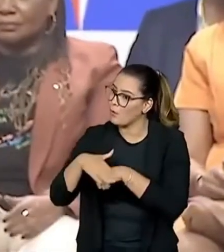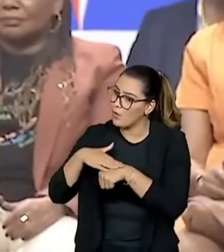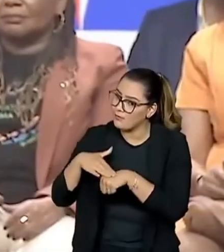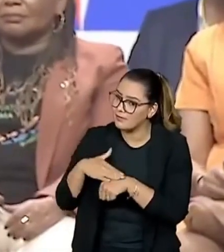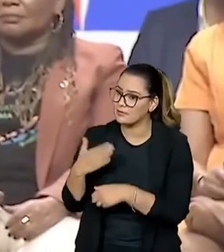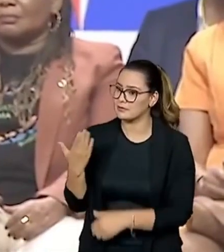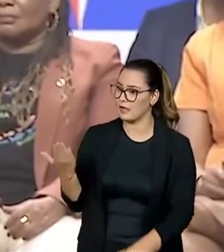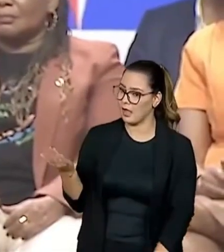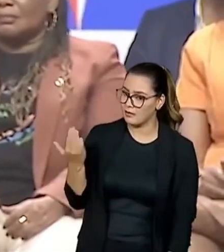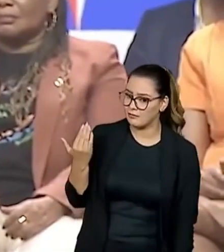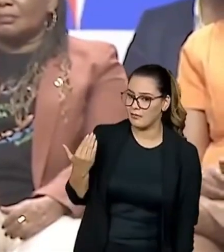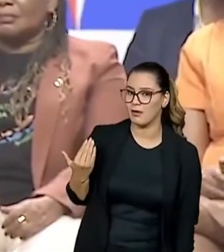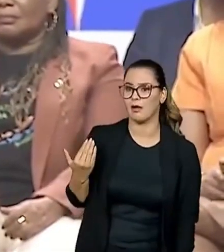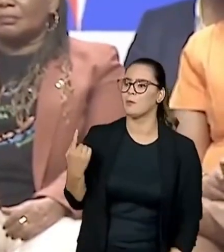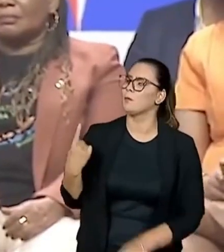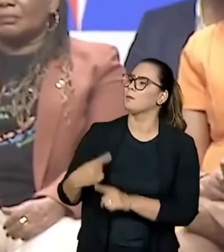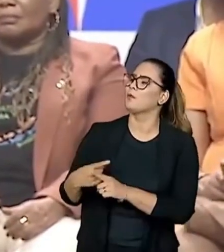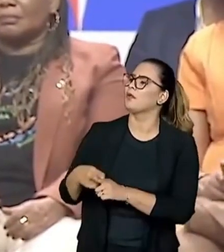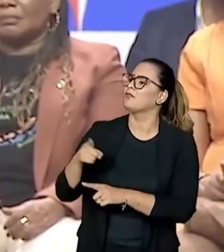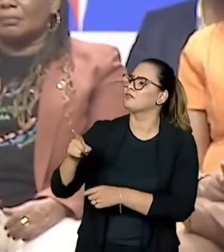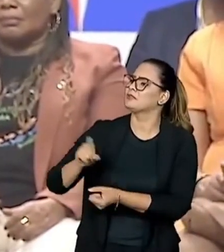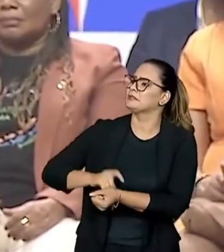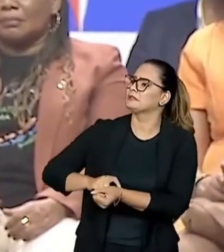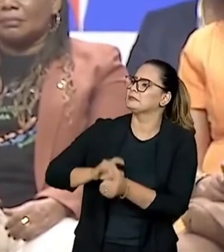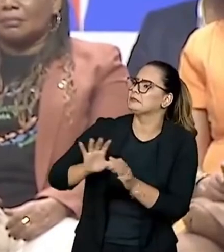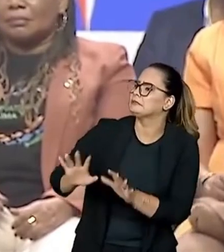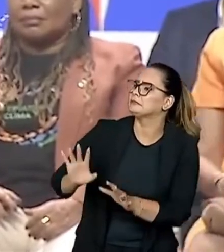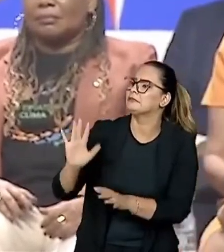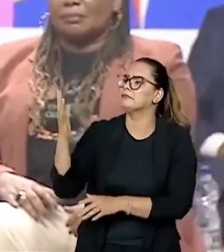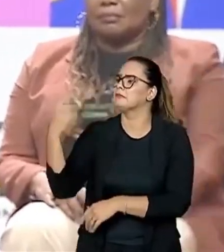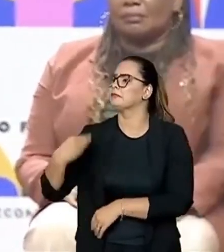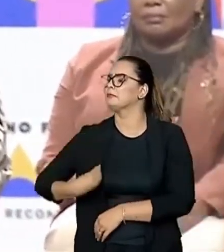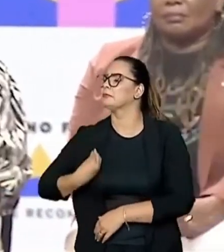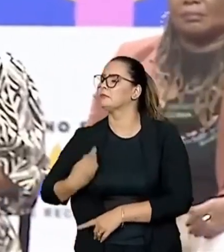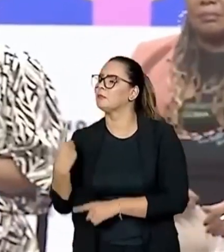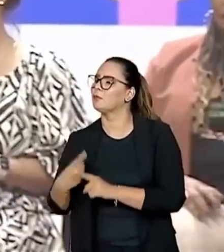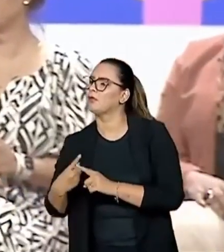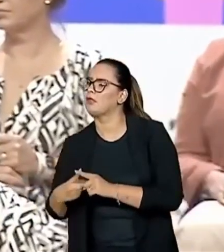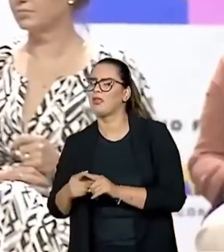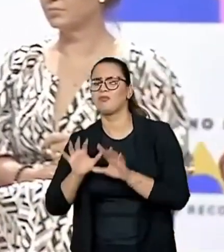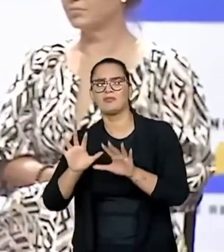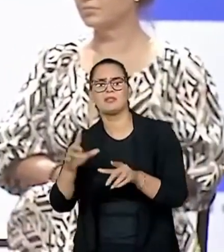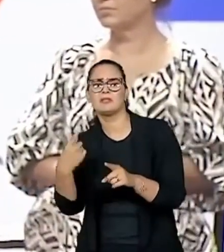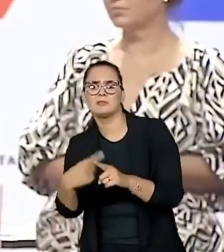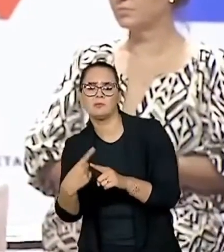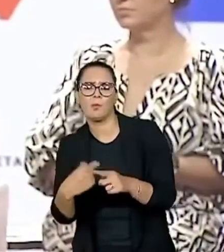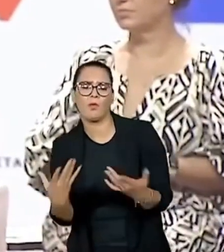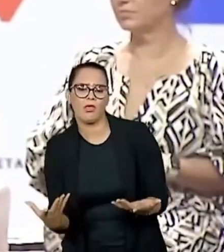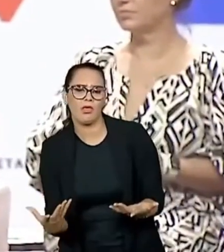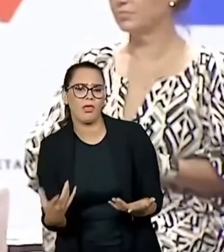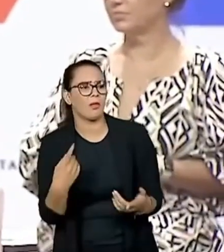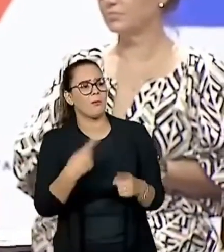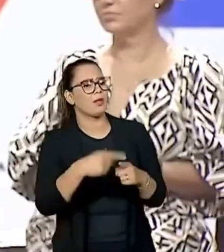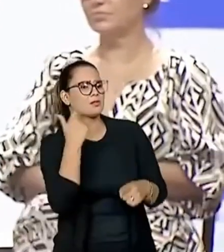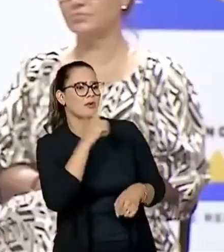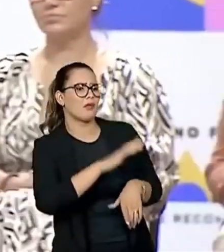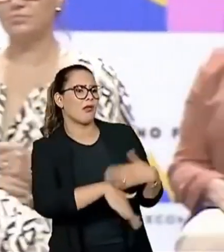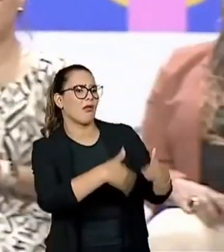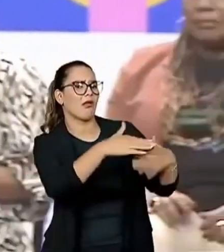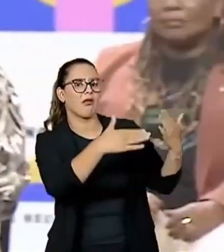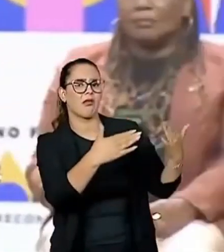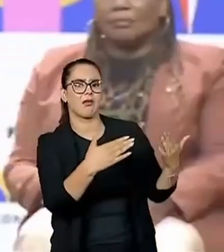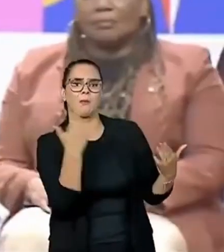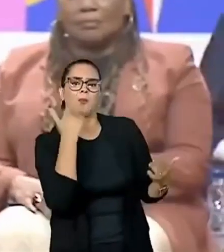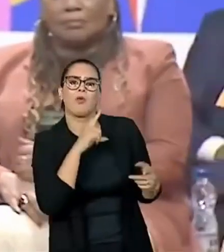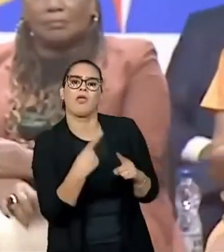conversar, companheira. Por que você acha que você está nessa situação? Por que você acha que você é assim? Por que você acha que não cresce? Por que você acha que